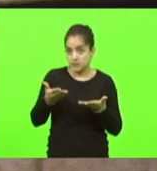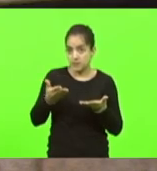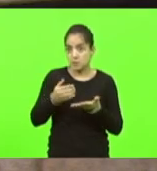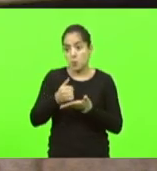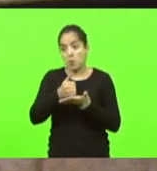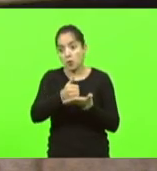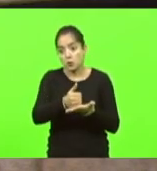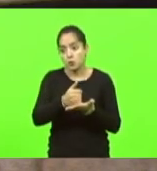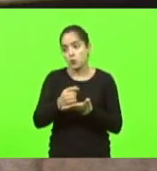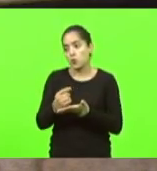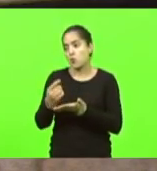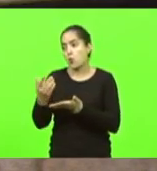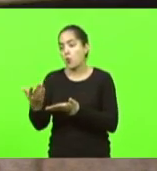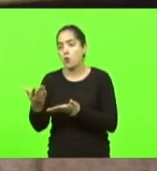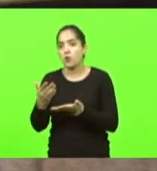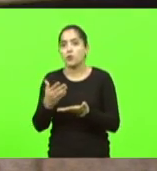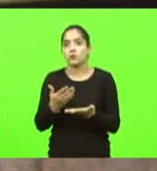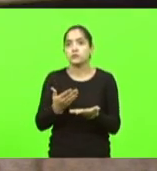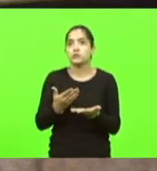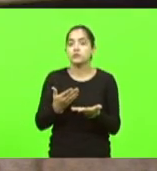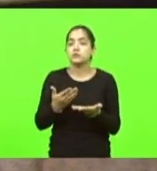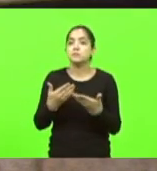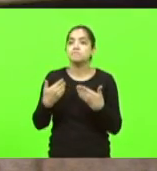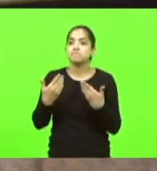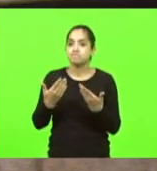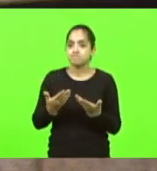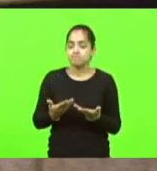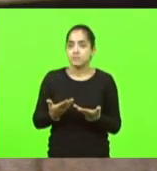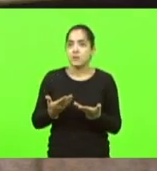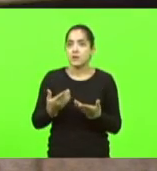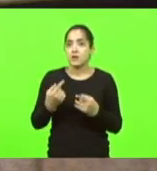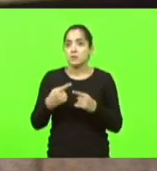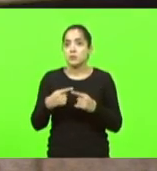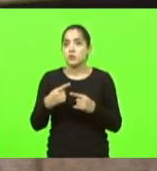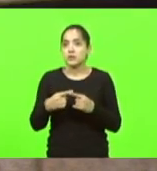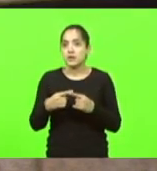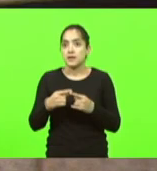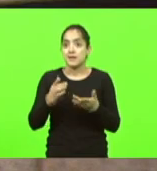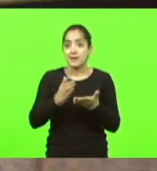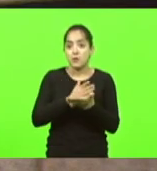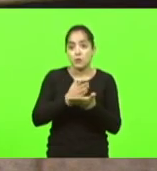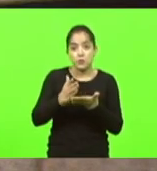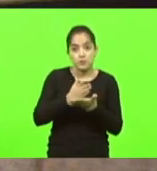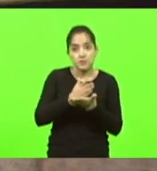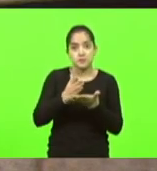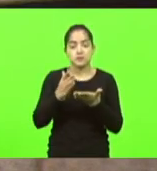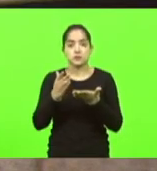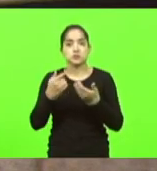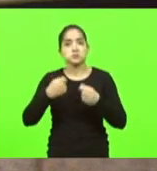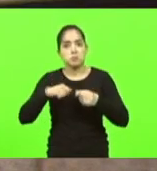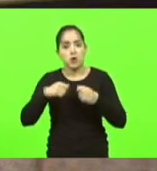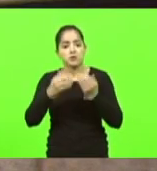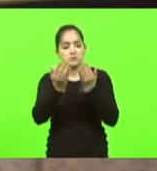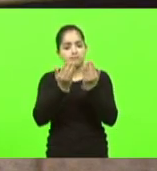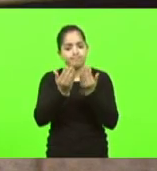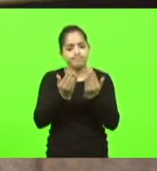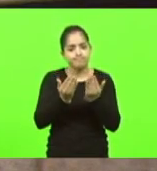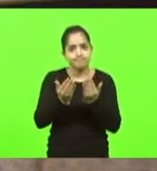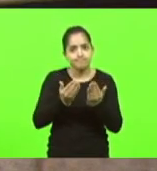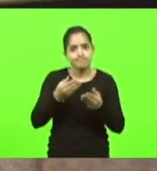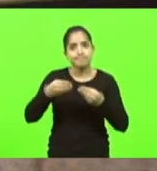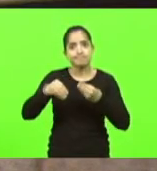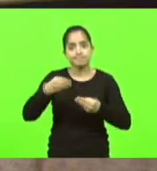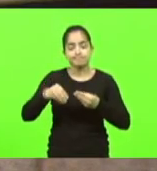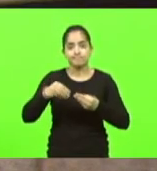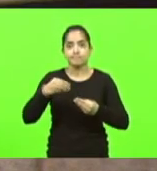apoio um outro por alguma sensibilidade porque acho que em algumas questões podem ser revistas ou flexibilizada